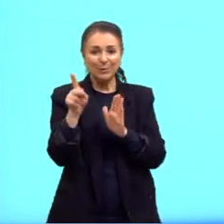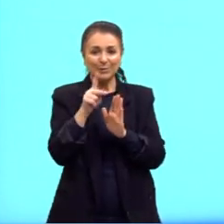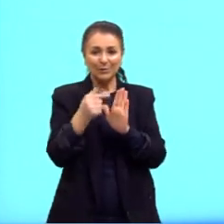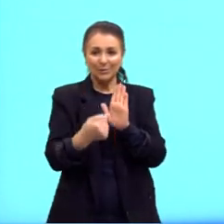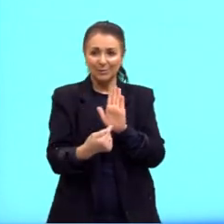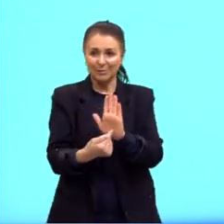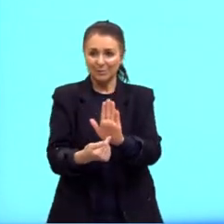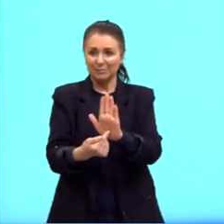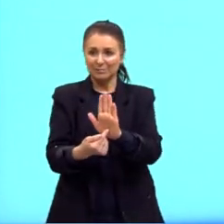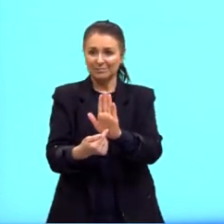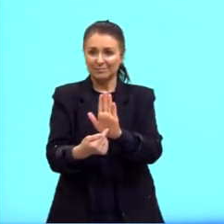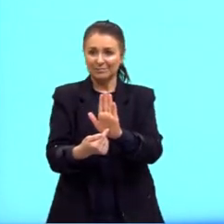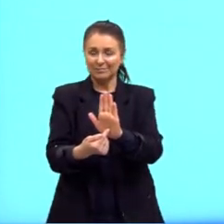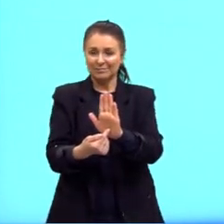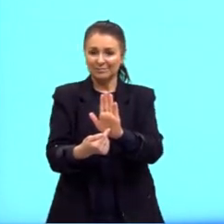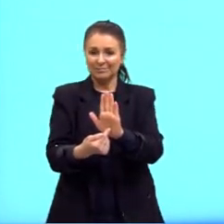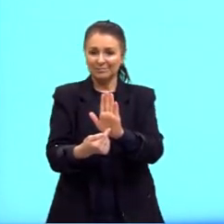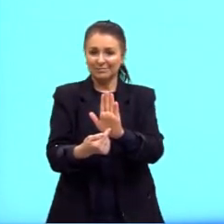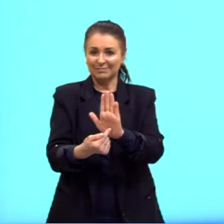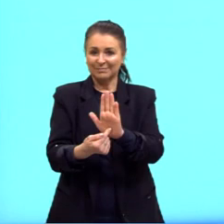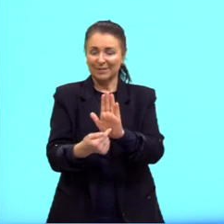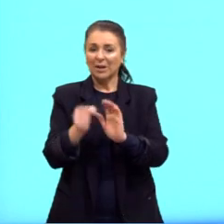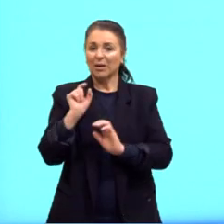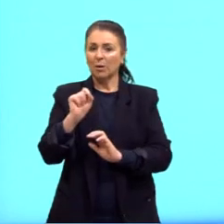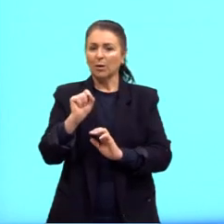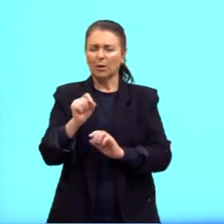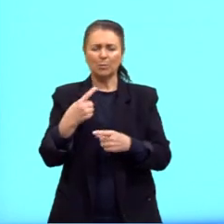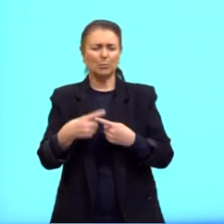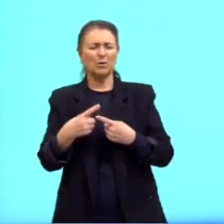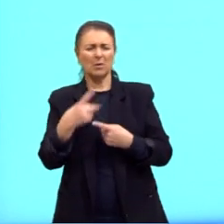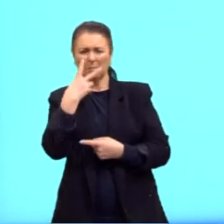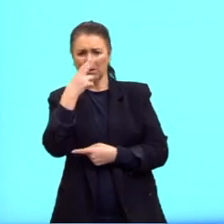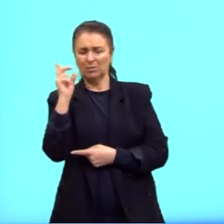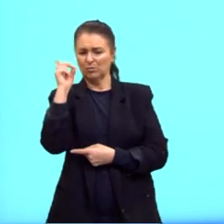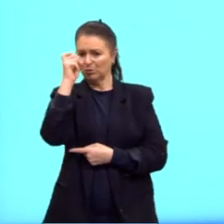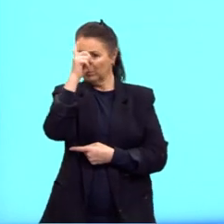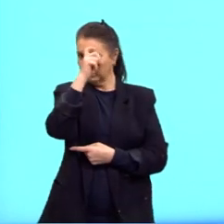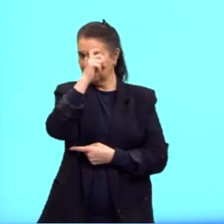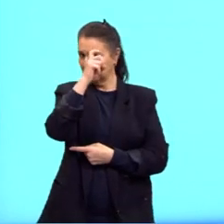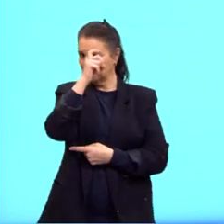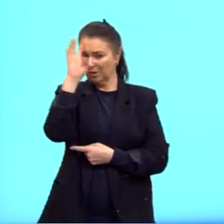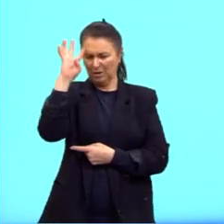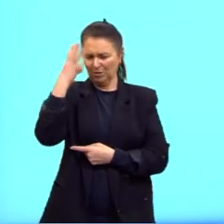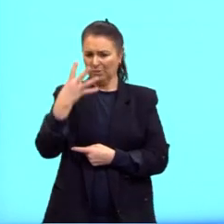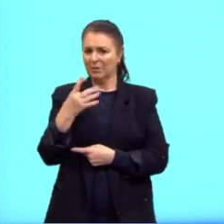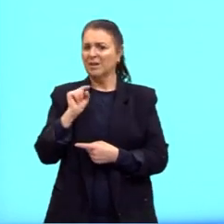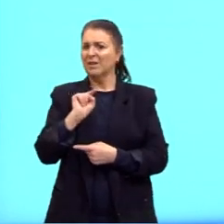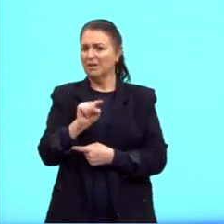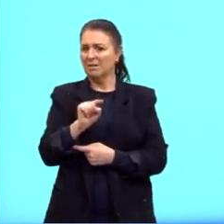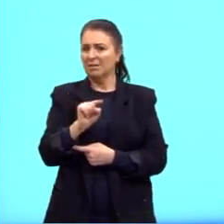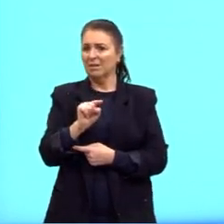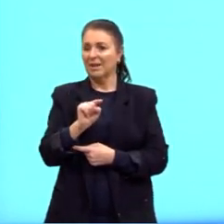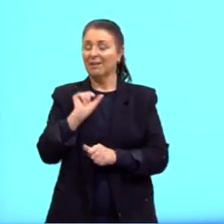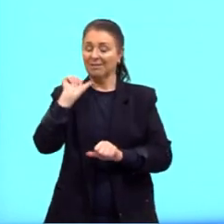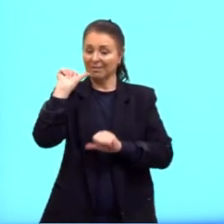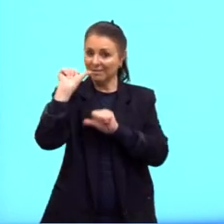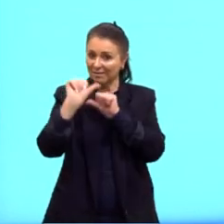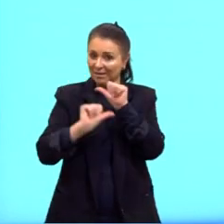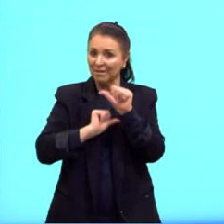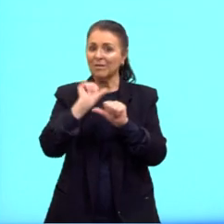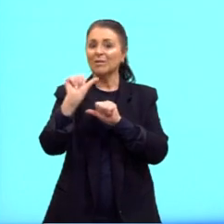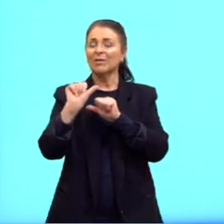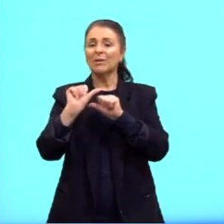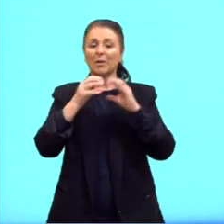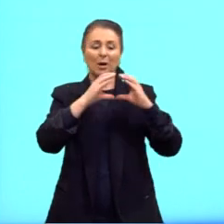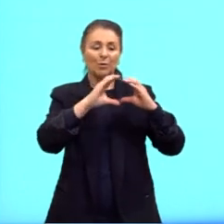aqui ele é ele o que na verdade é difícil para gente resolver nele é conseguir transformar esse